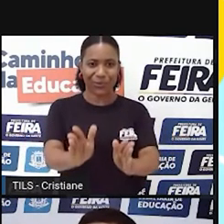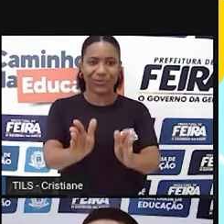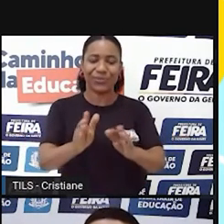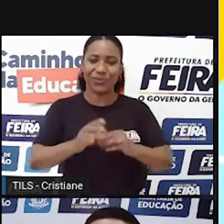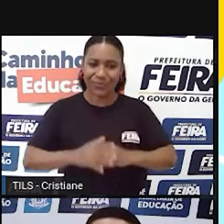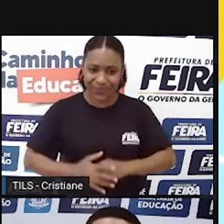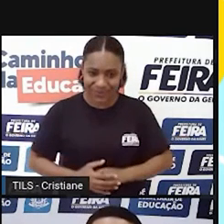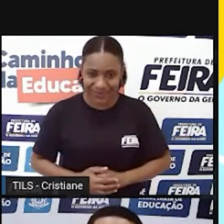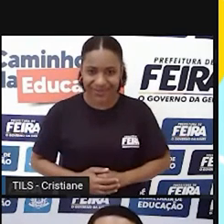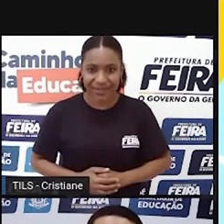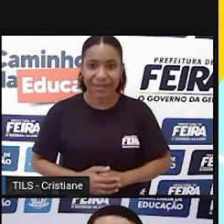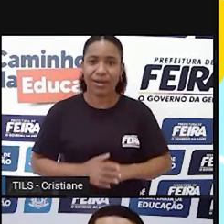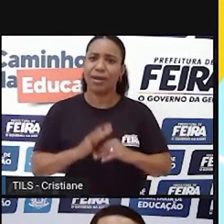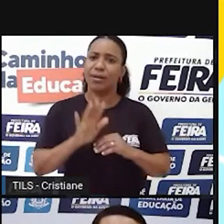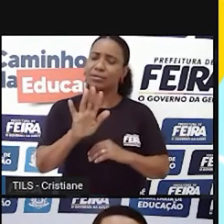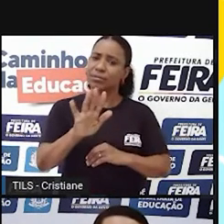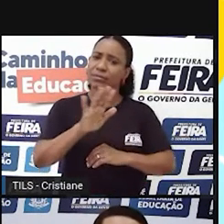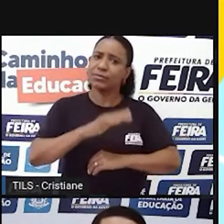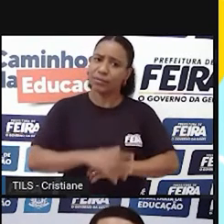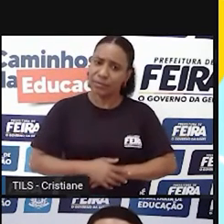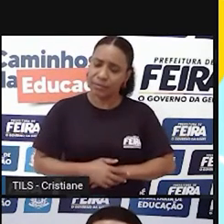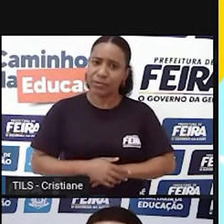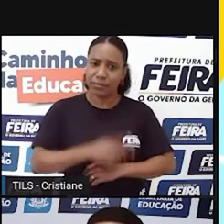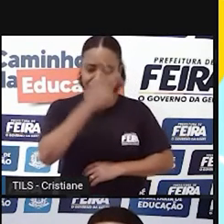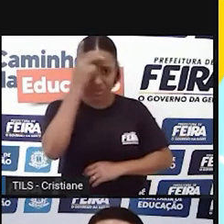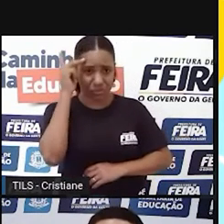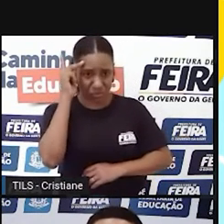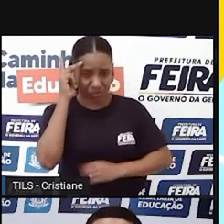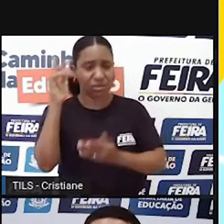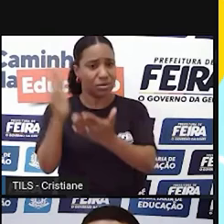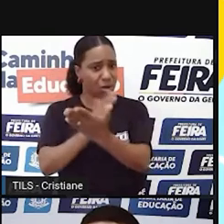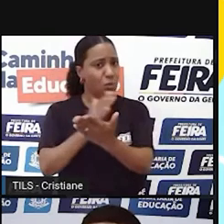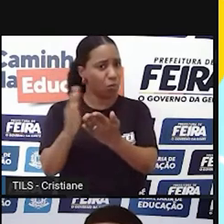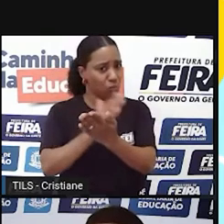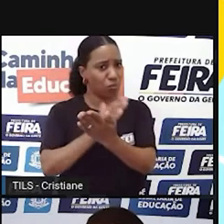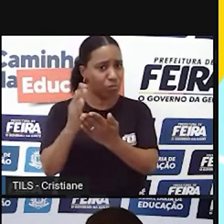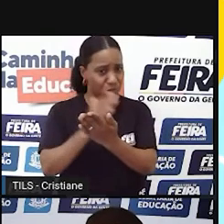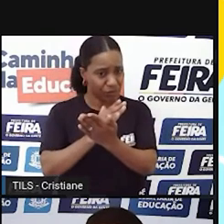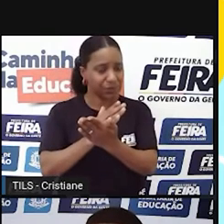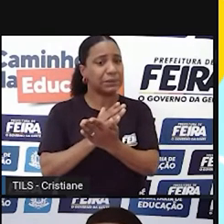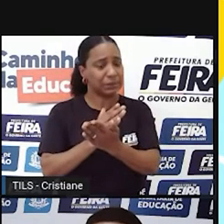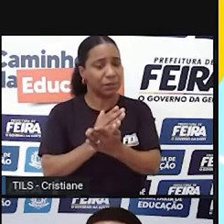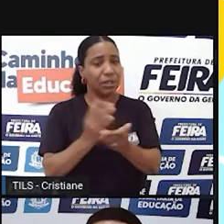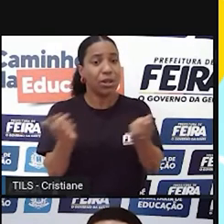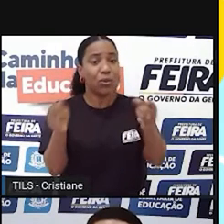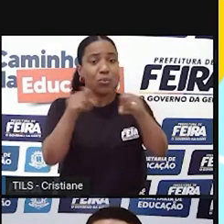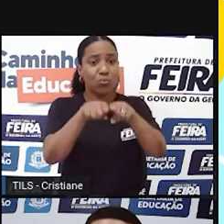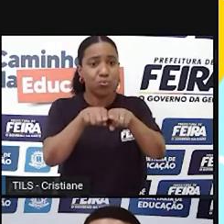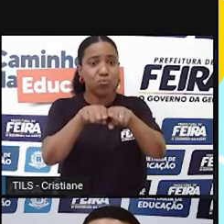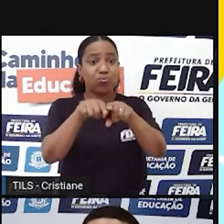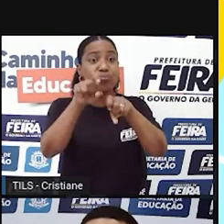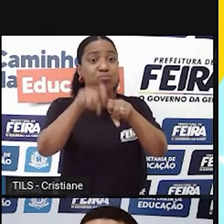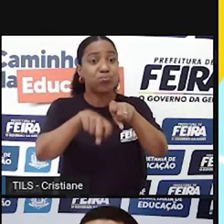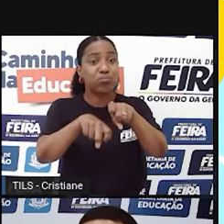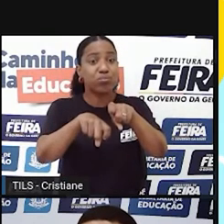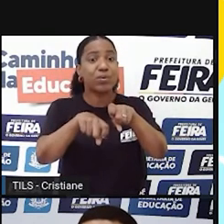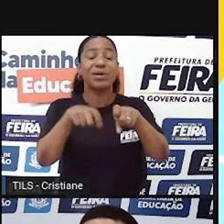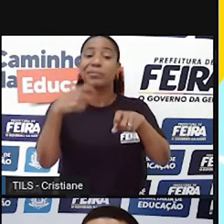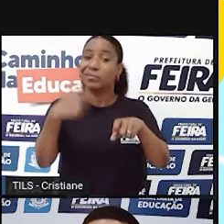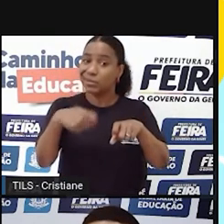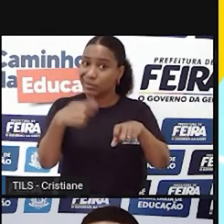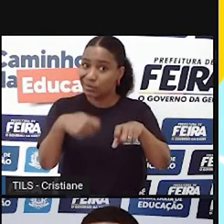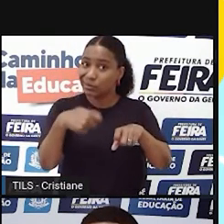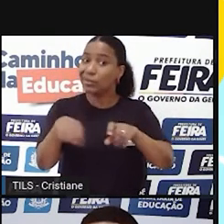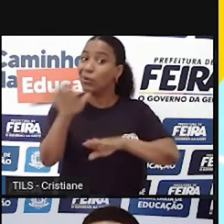Mas, as pessoas que têm vida sexual ativa, elas que vão ter relações sexuais, elas têm como prevenir